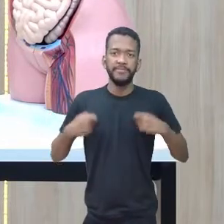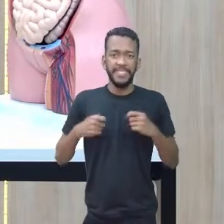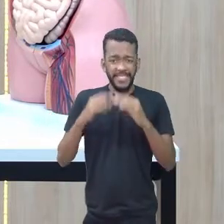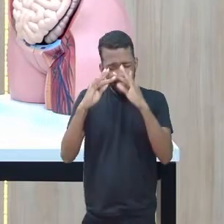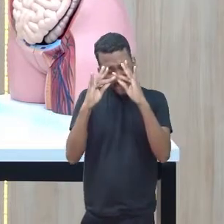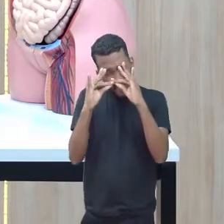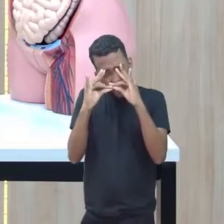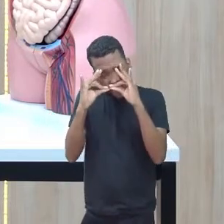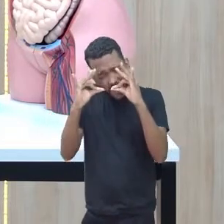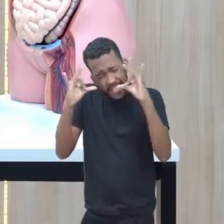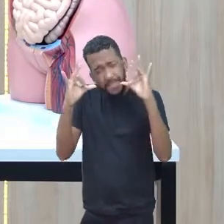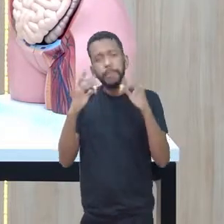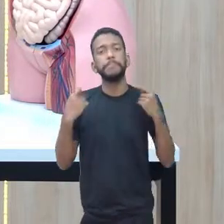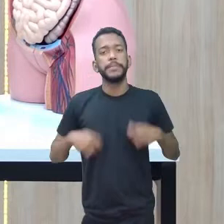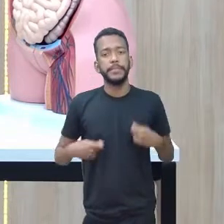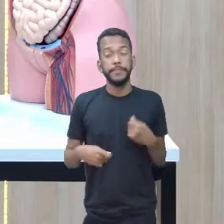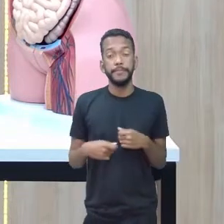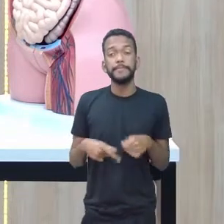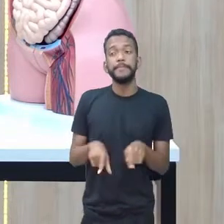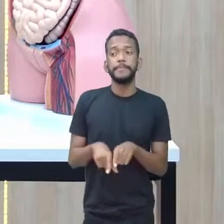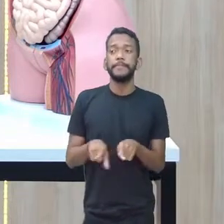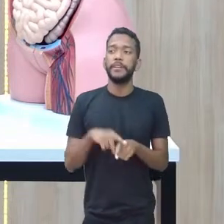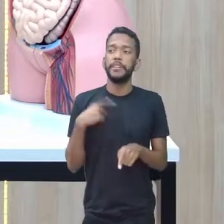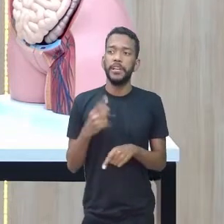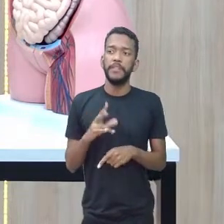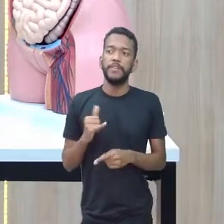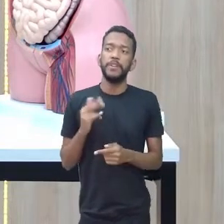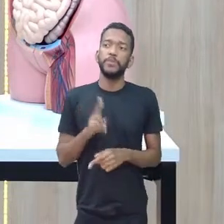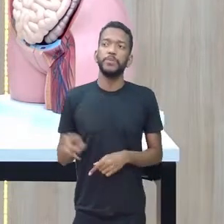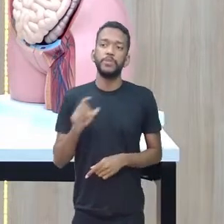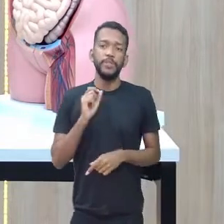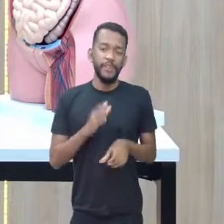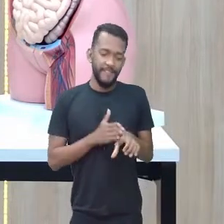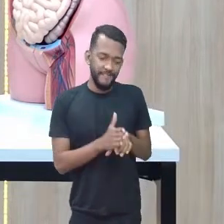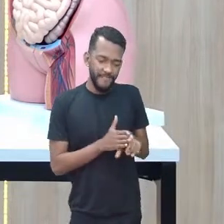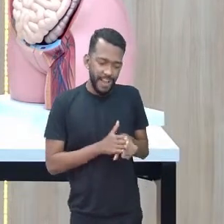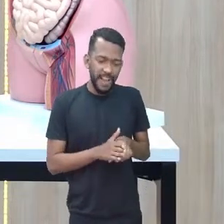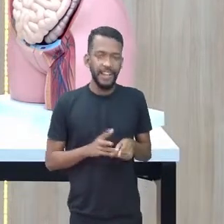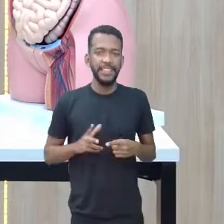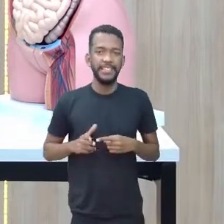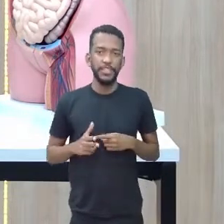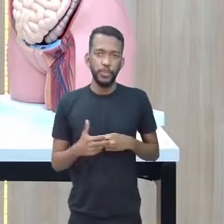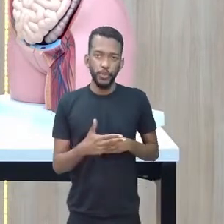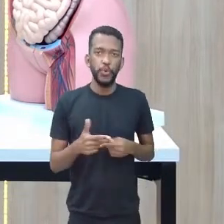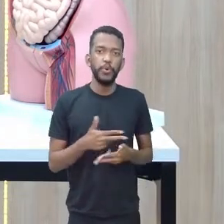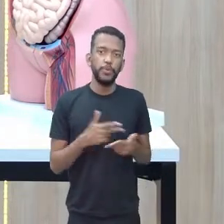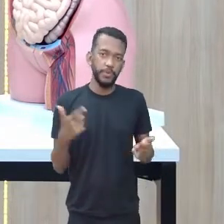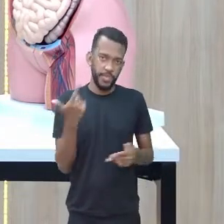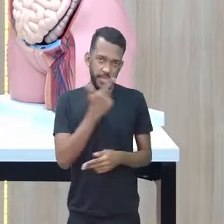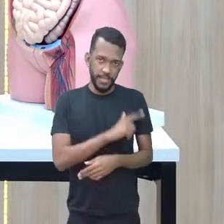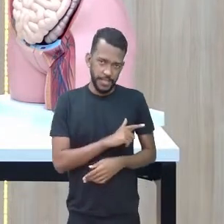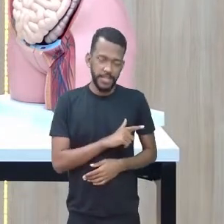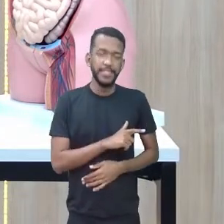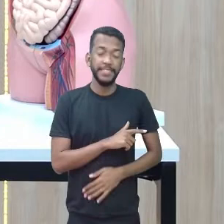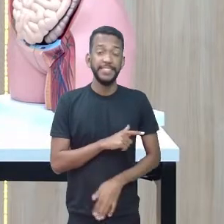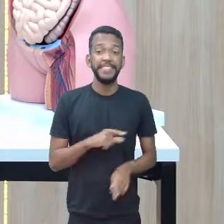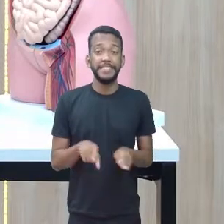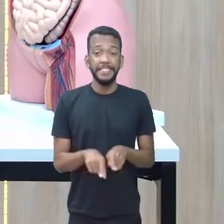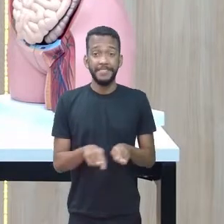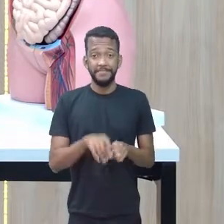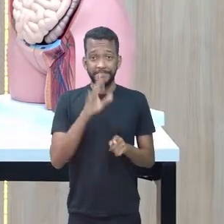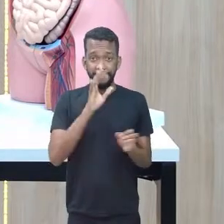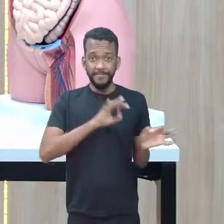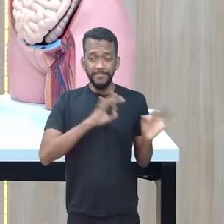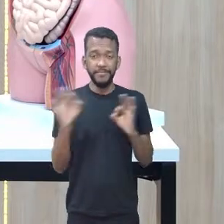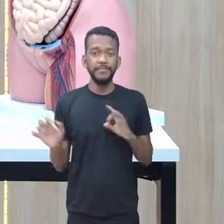fininho. Na escola, nós vamos sempre utilizar aí a questão de uma faca, uma tesoura, para a gente conseguir. Observamos mais a questão